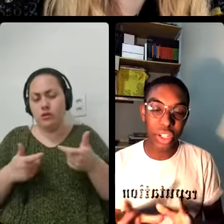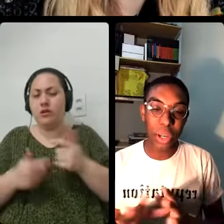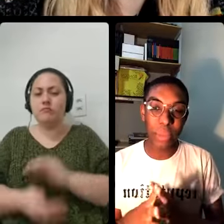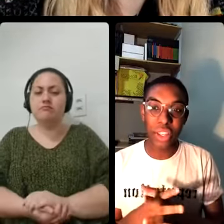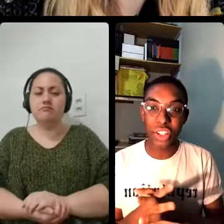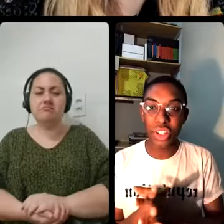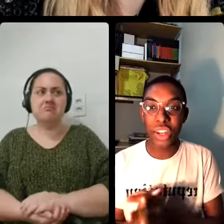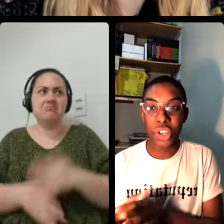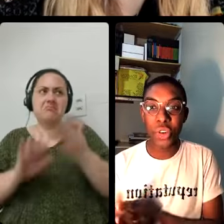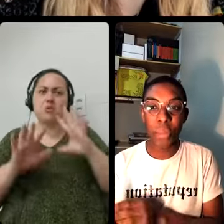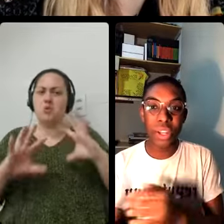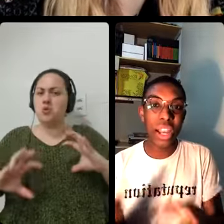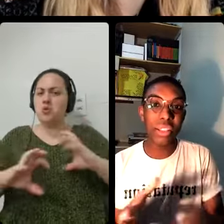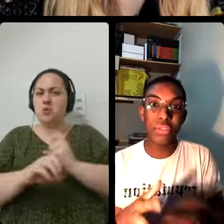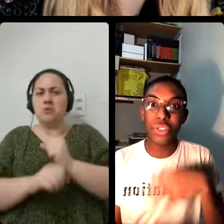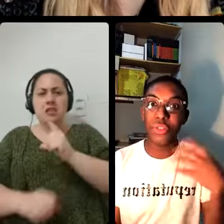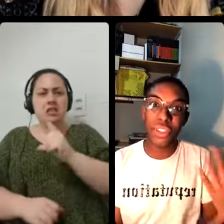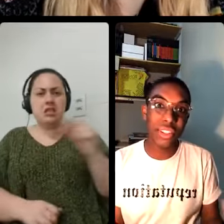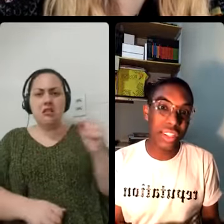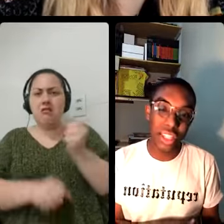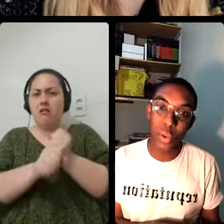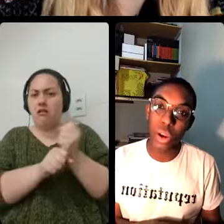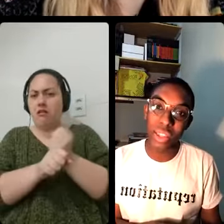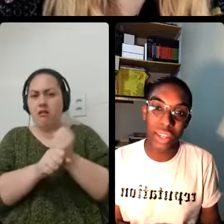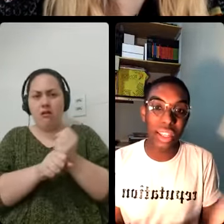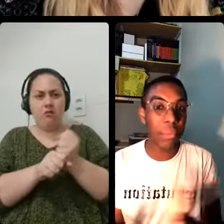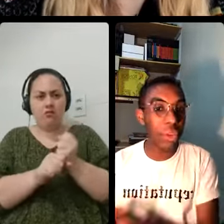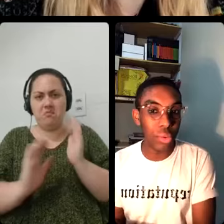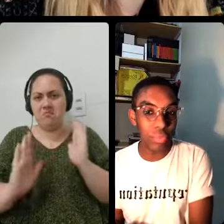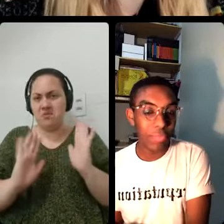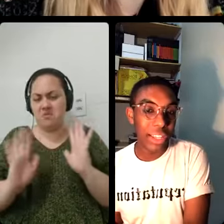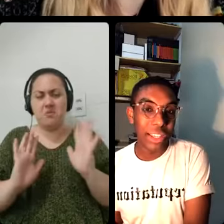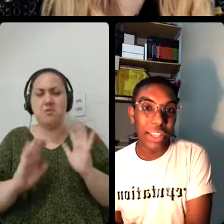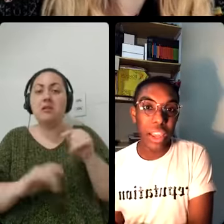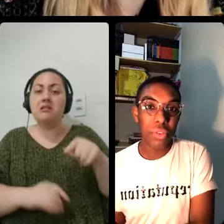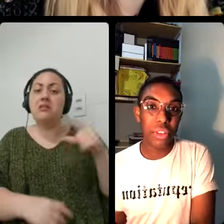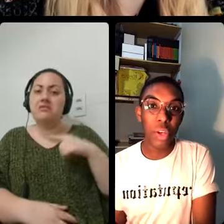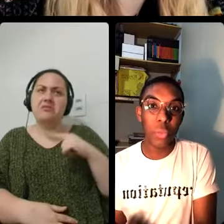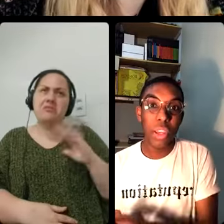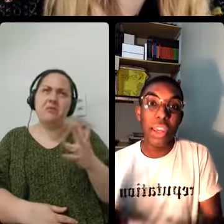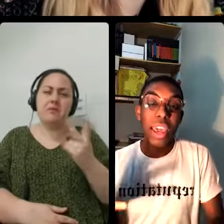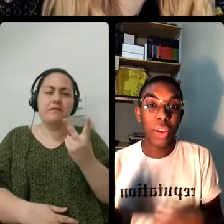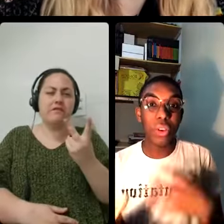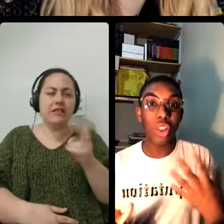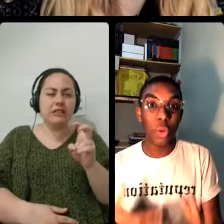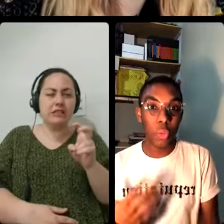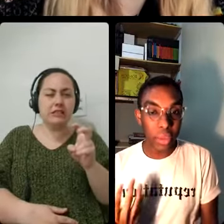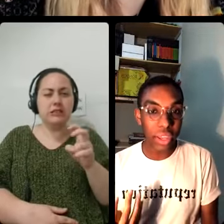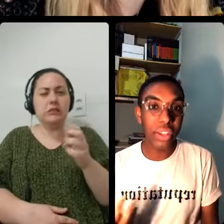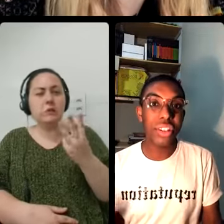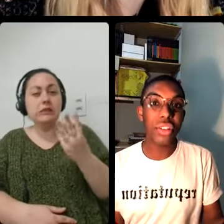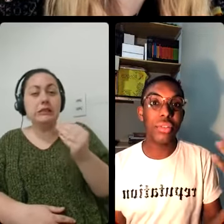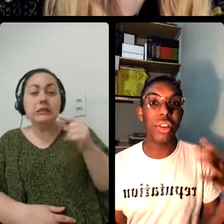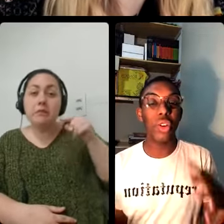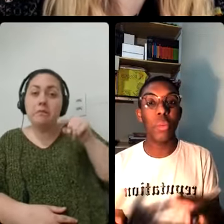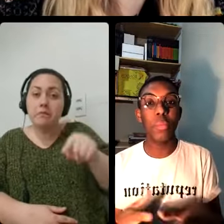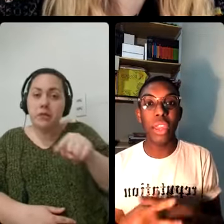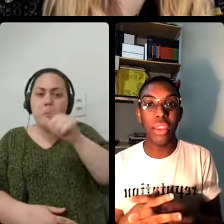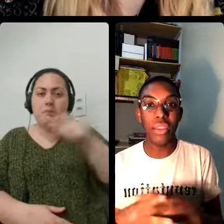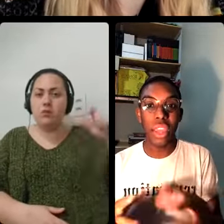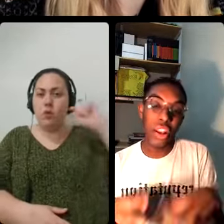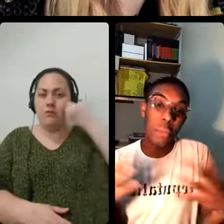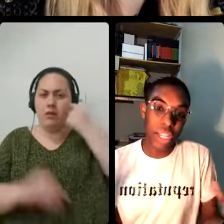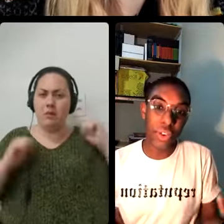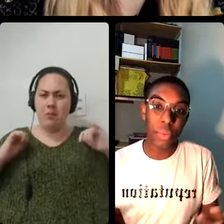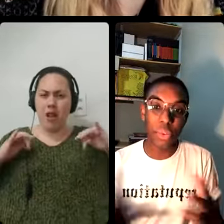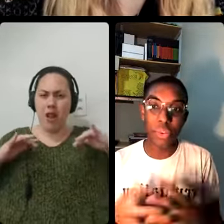anos praticamente e ele chegou a abrigar de 25 a 30 mil negros. Então, era um quilombo bem grande, era um quilombo